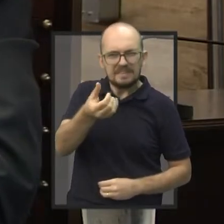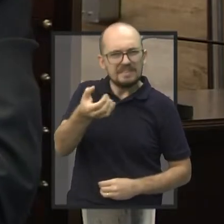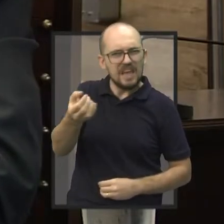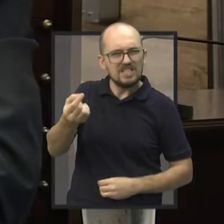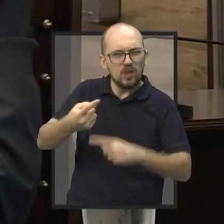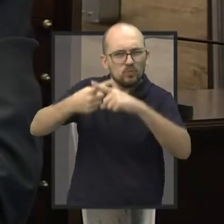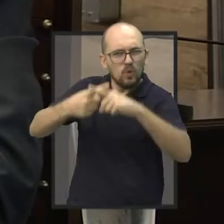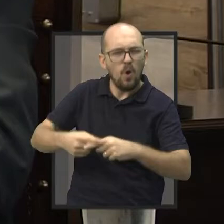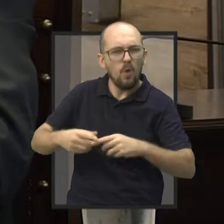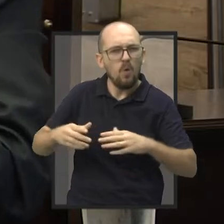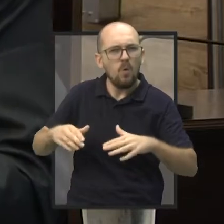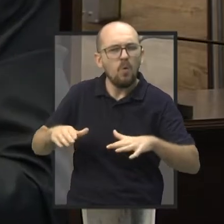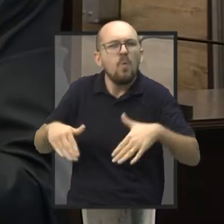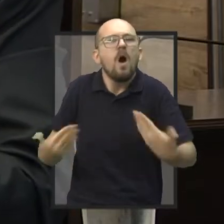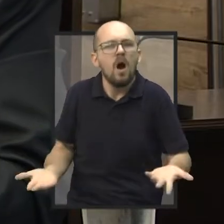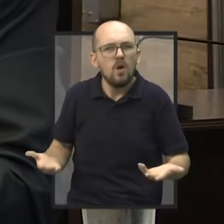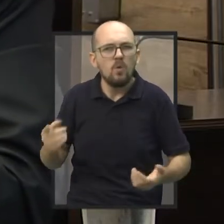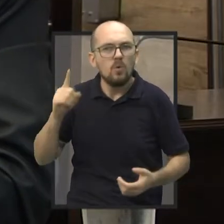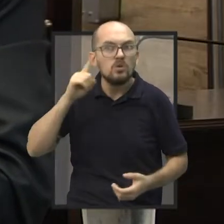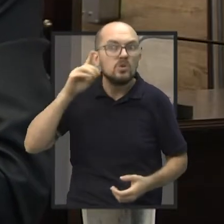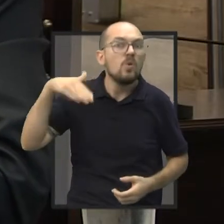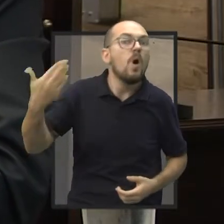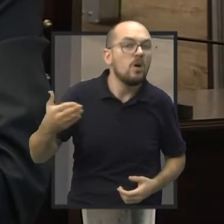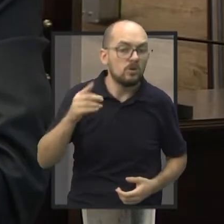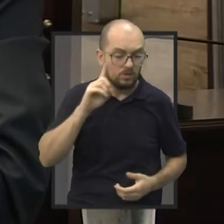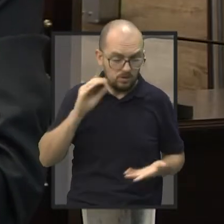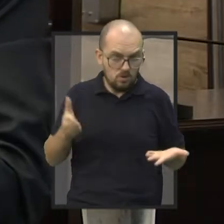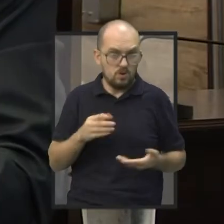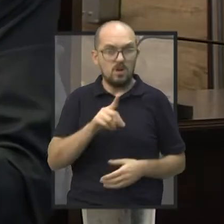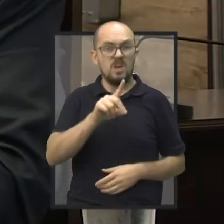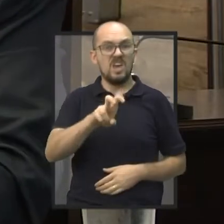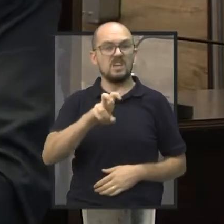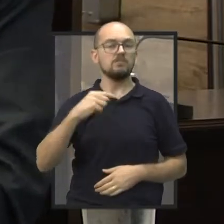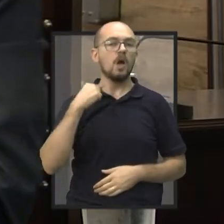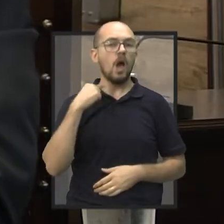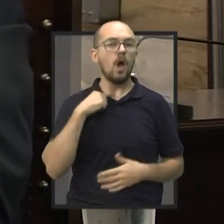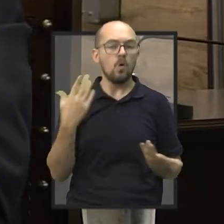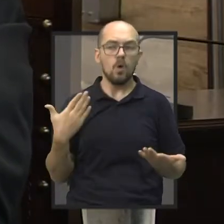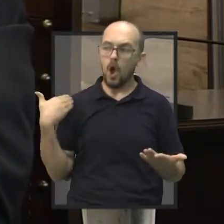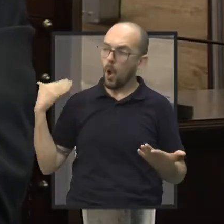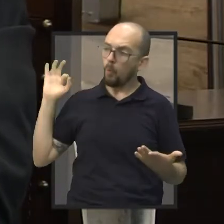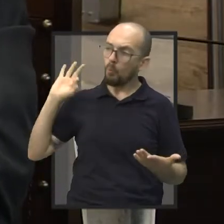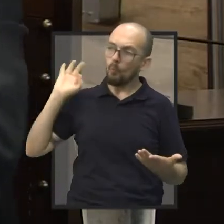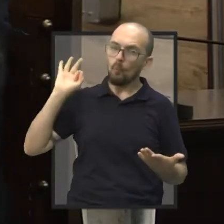ano. Nós estamos no dia 15 de maio. Quer dizer, se não houve nenhum jogo